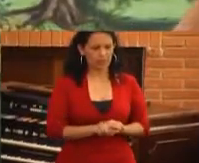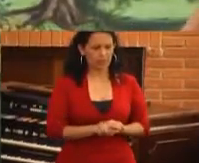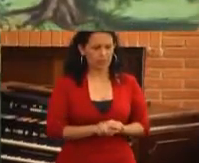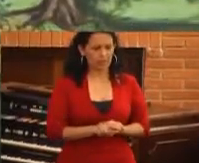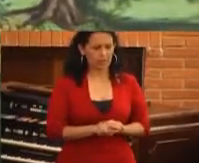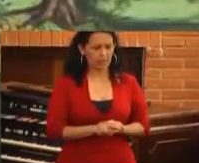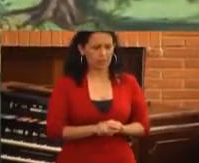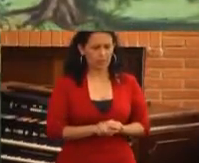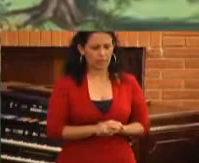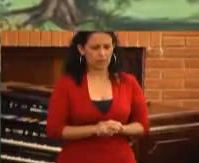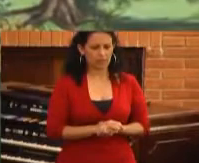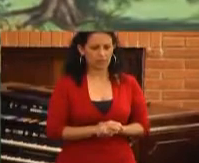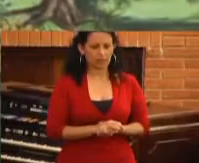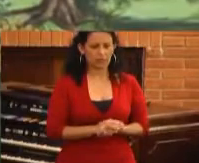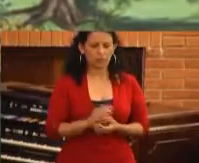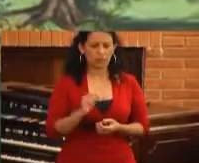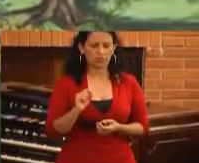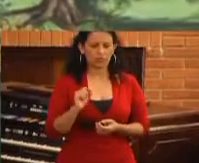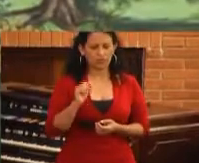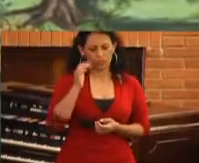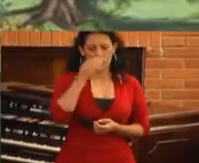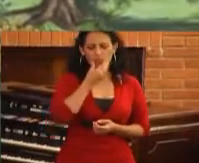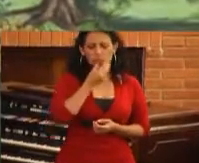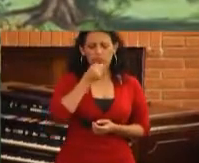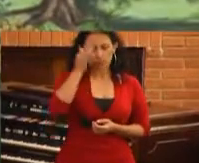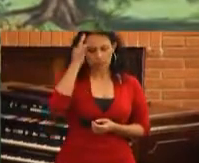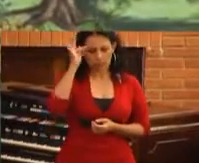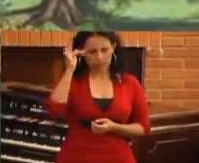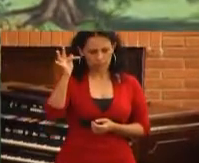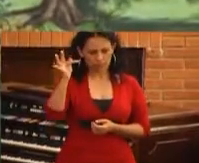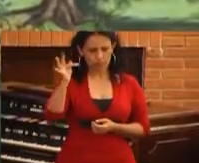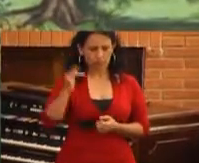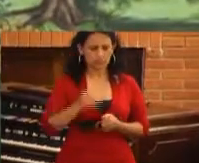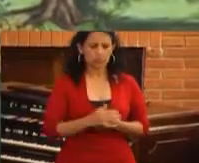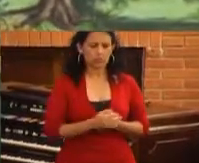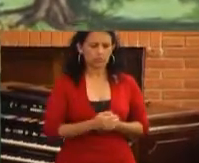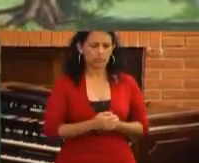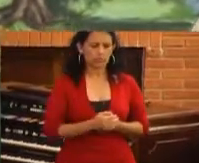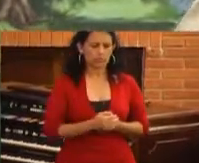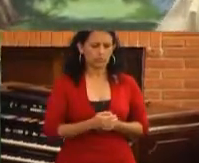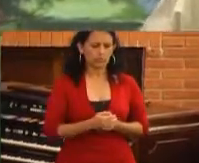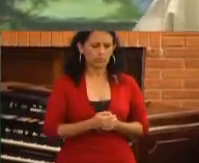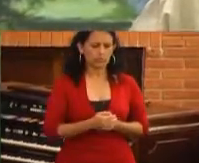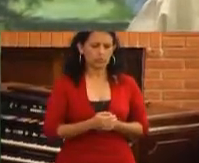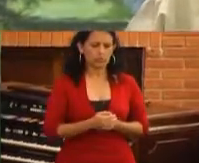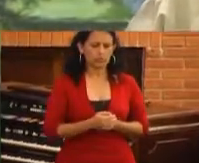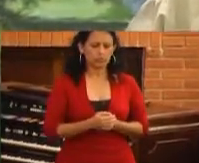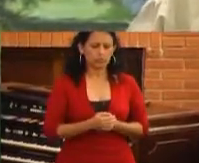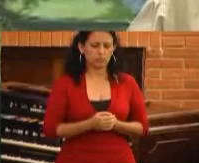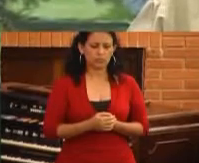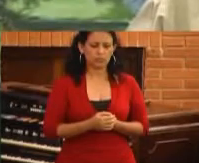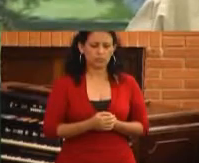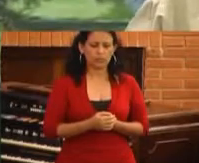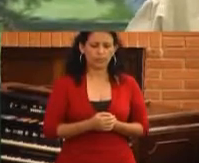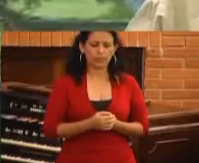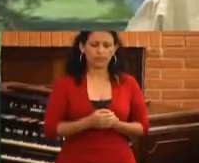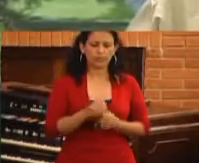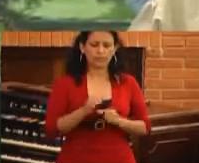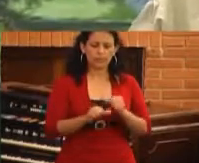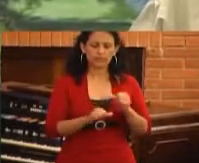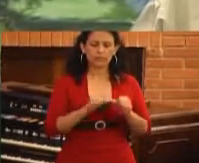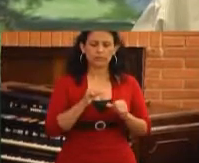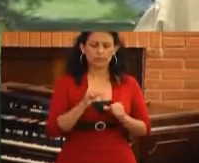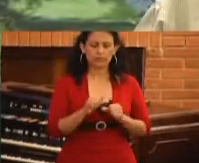do intelecto do senhor Frederico Nietzsche está destinado a se esvanecer e se tornar, quando